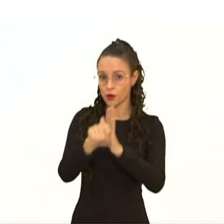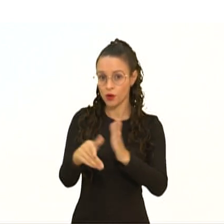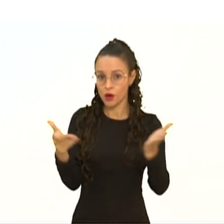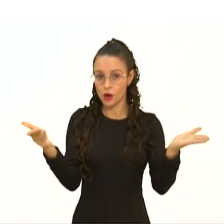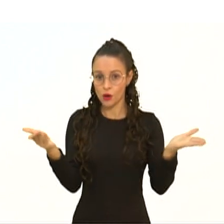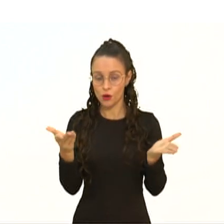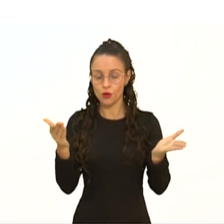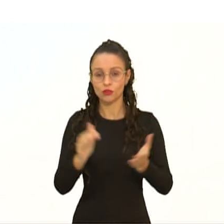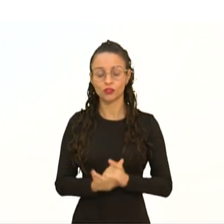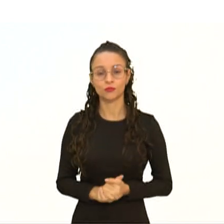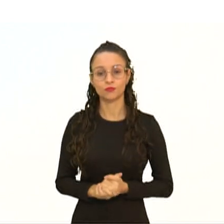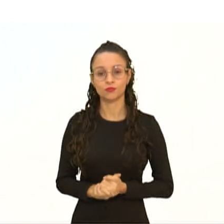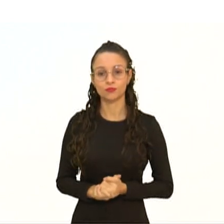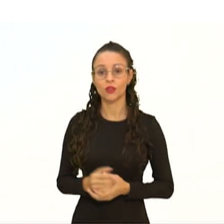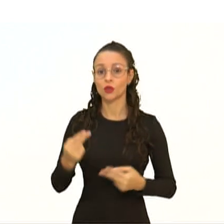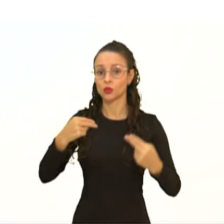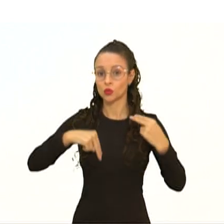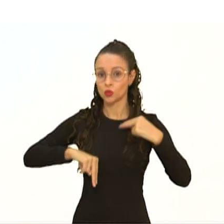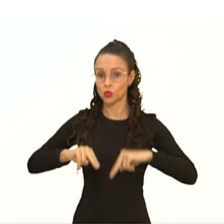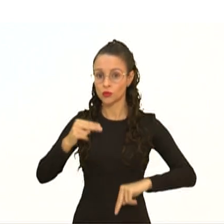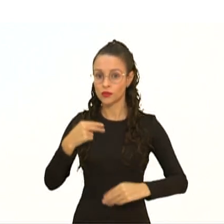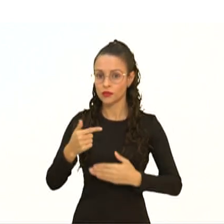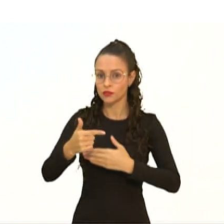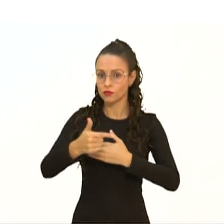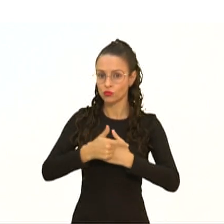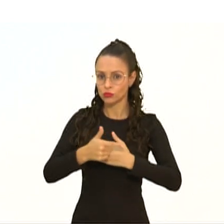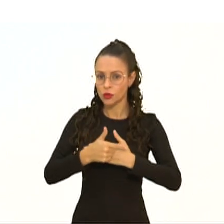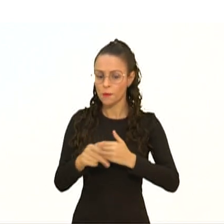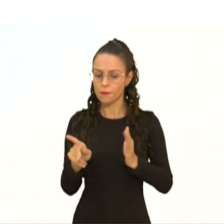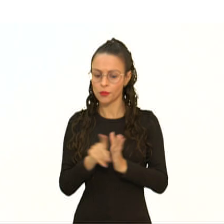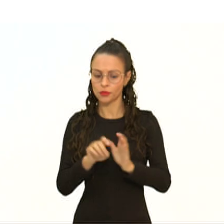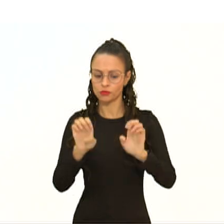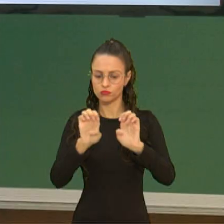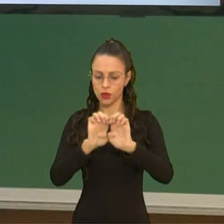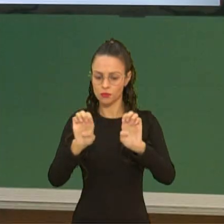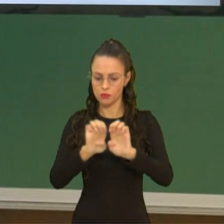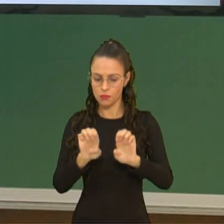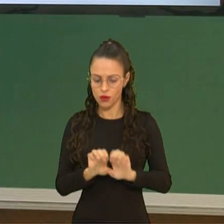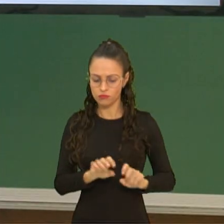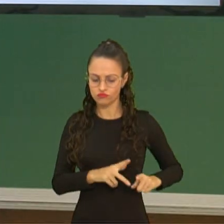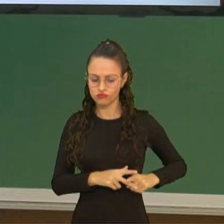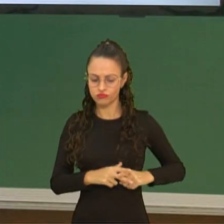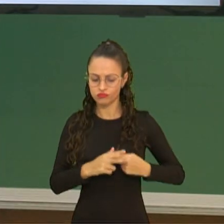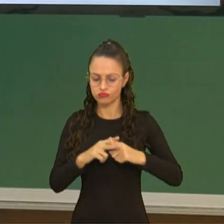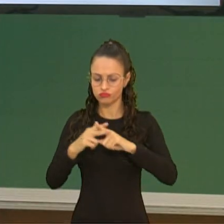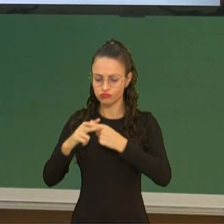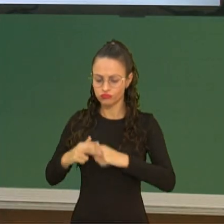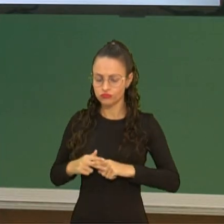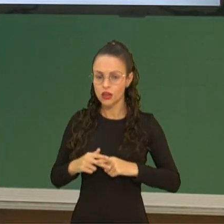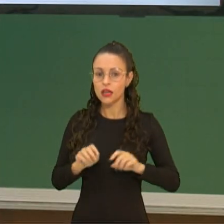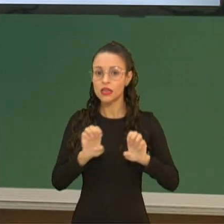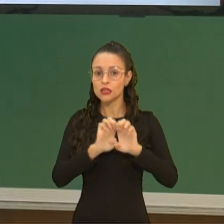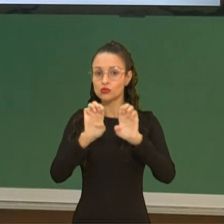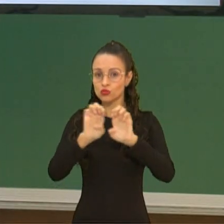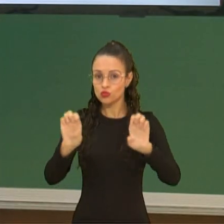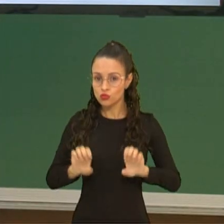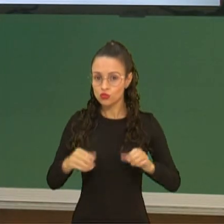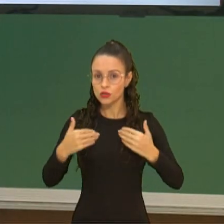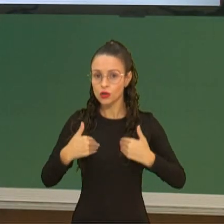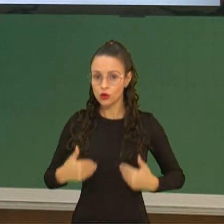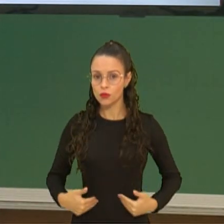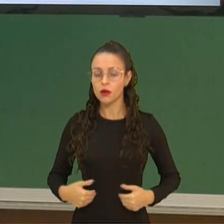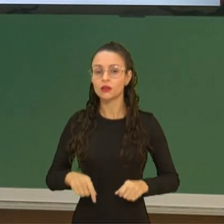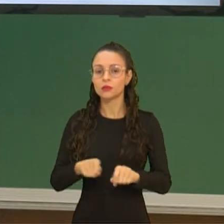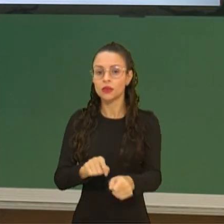seguinte nutriente com função estrutural que estrutura né que forma o nosso corpo de